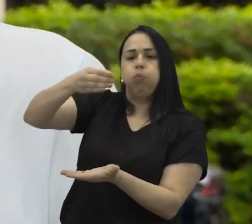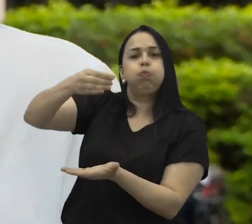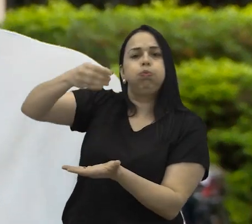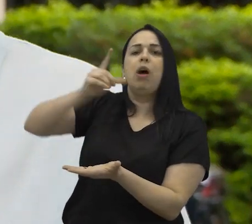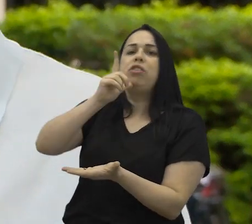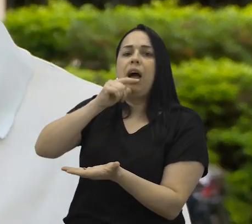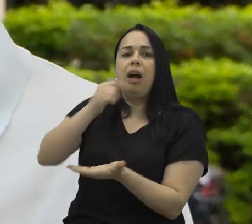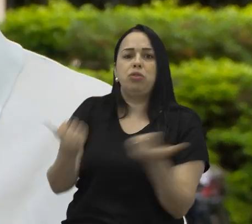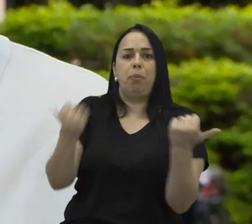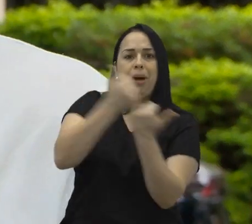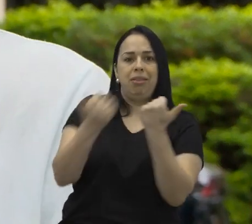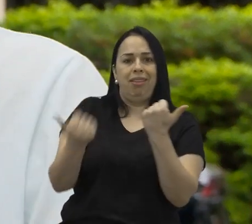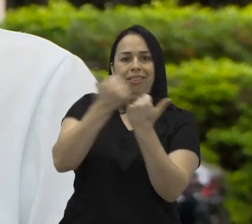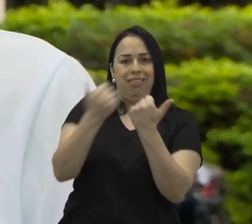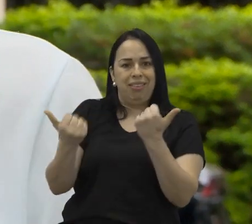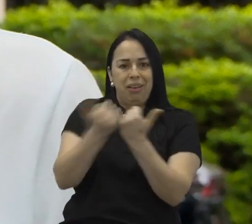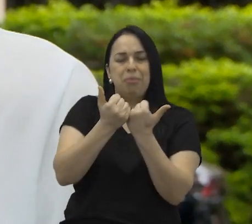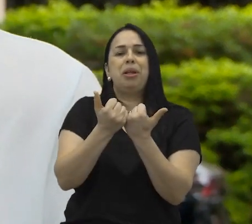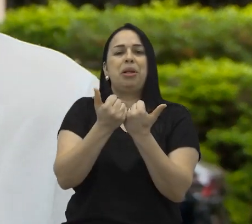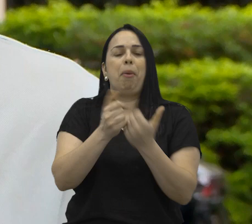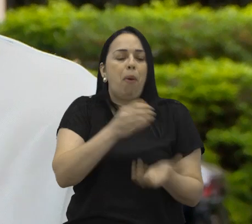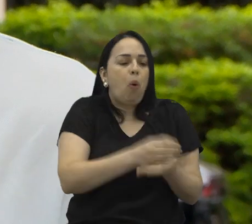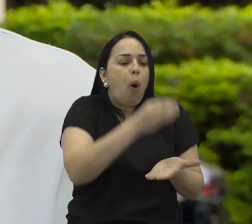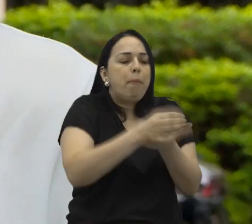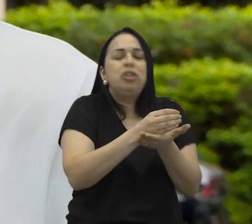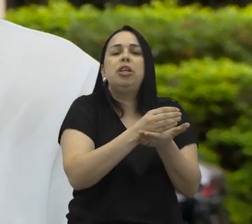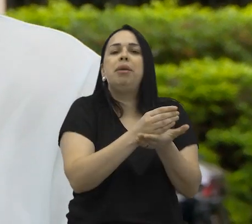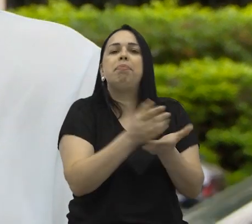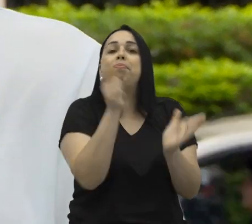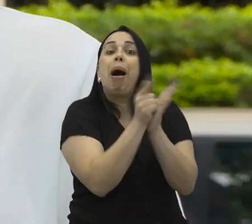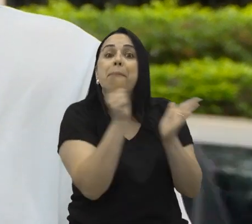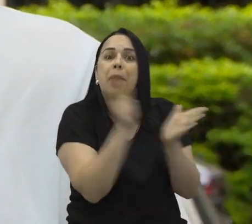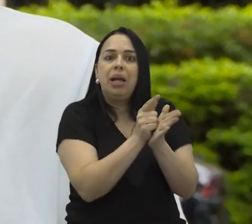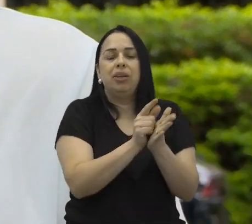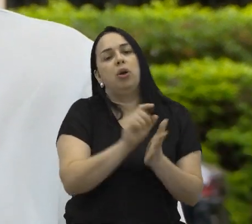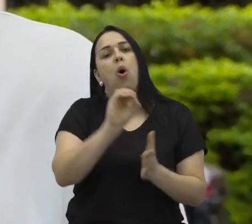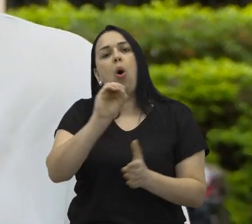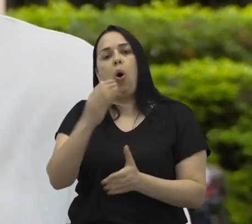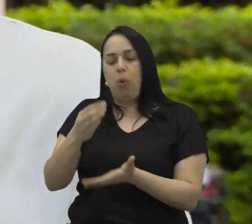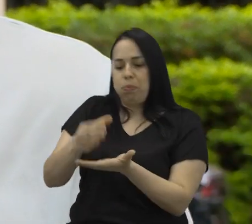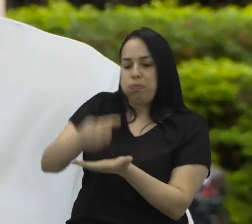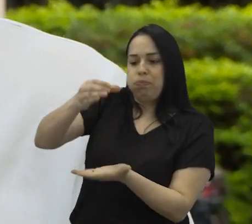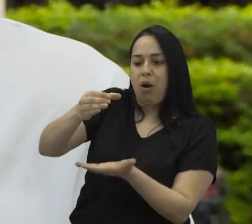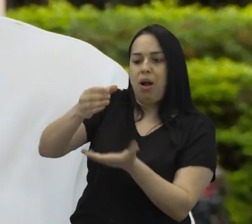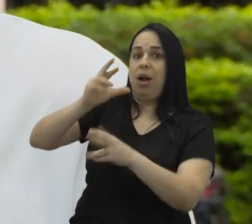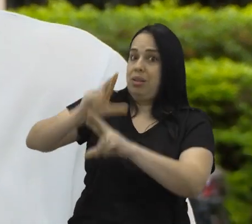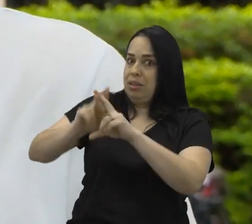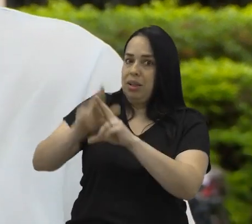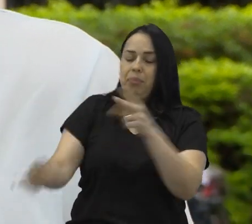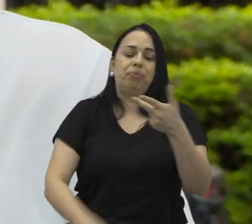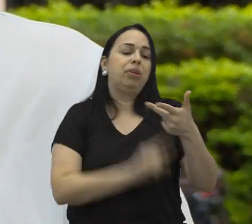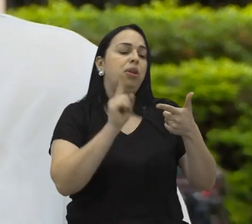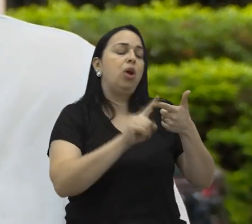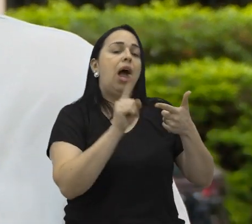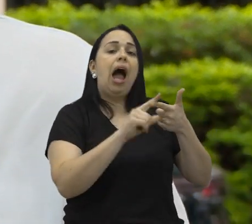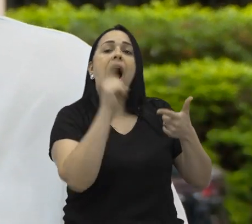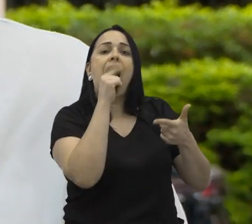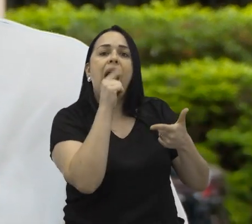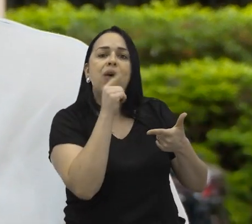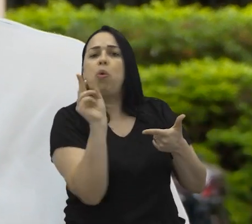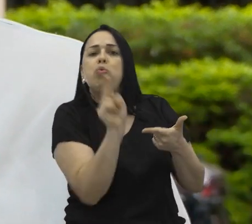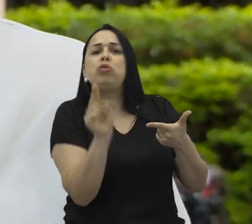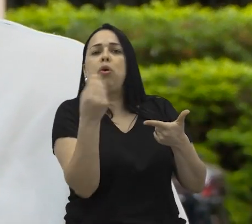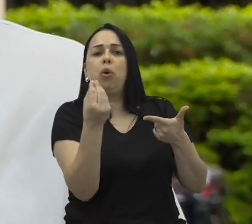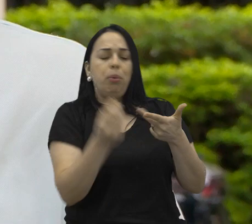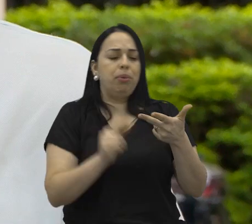copos plásticos, substituir por papel ou por caneca, são coisas mais clássicas, até a questão da reutilização da água, a questão dos painéis